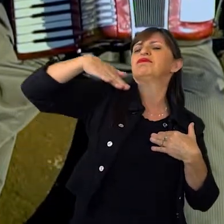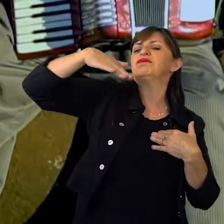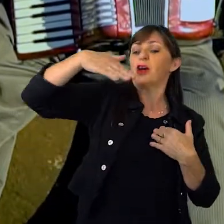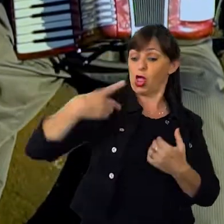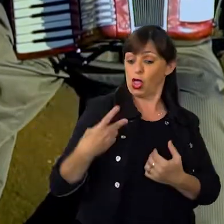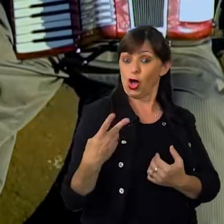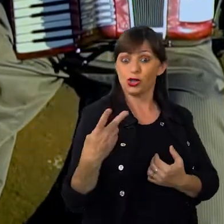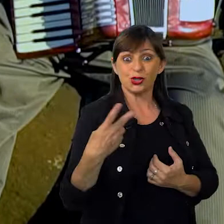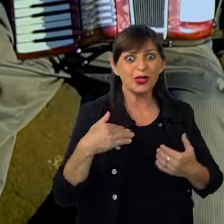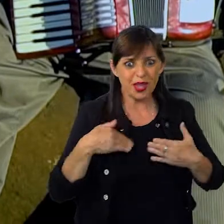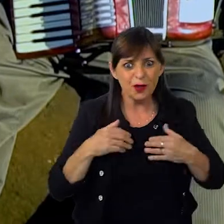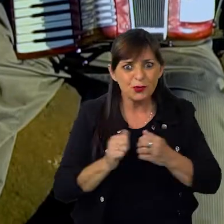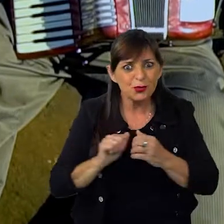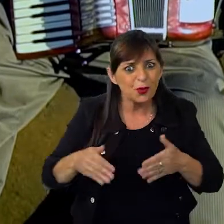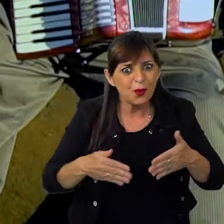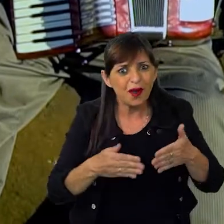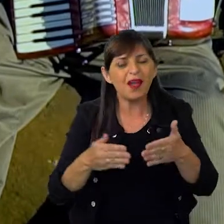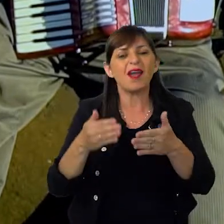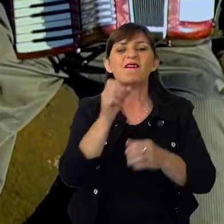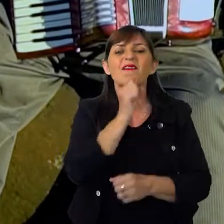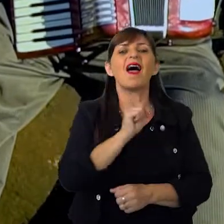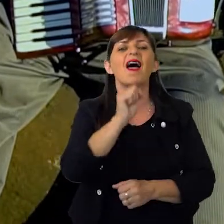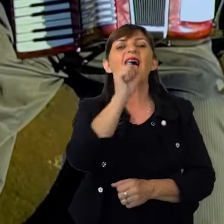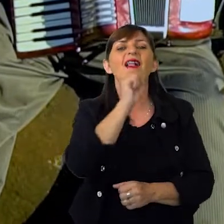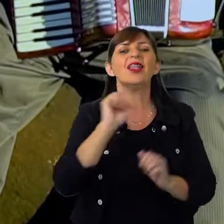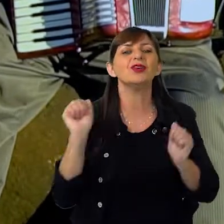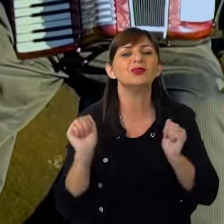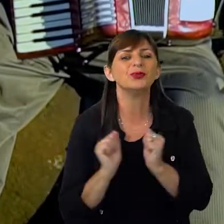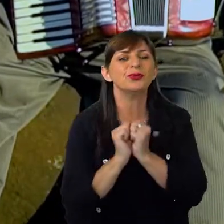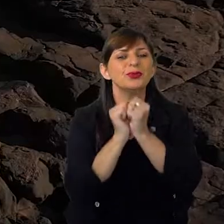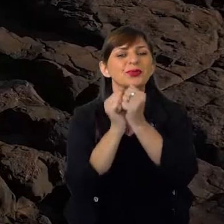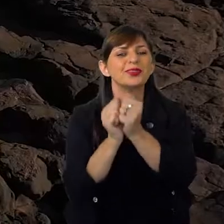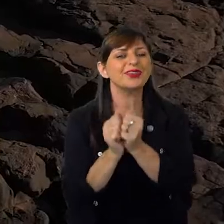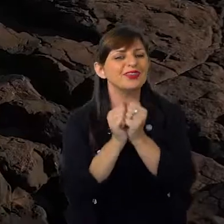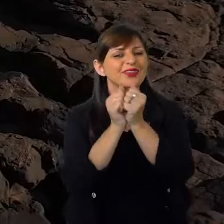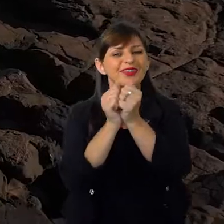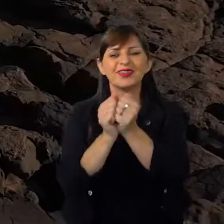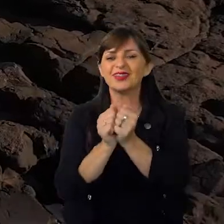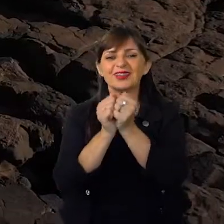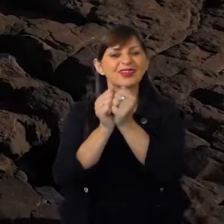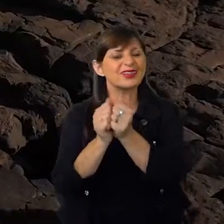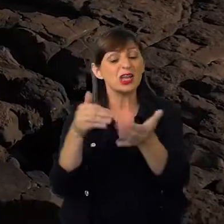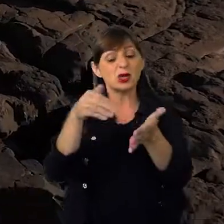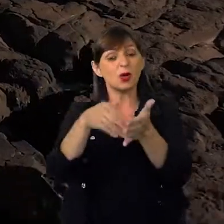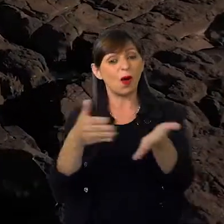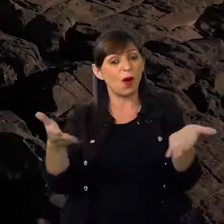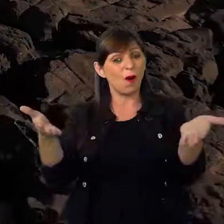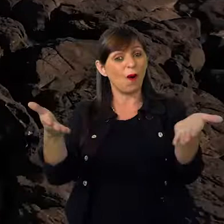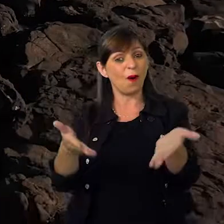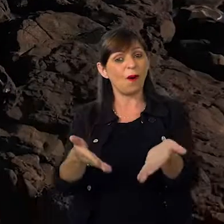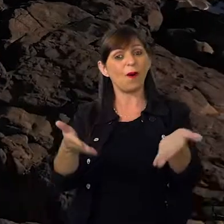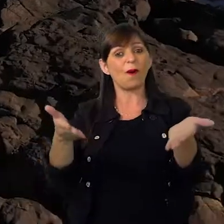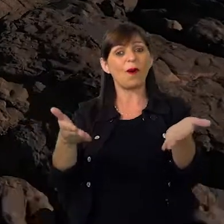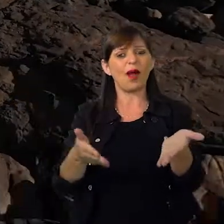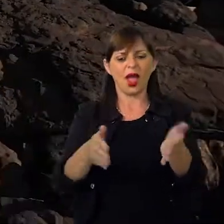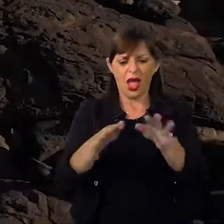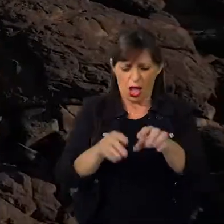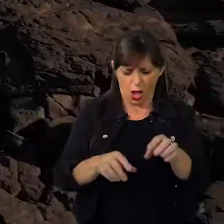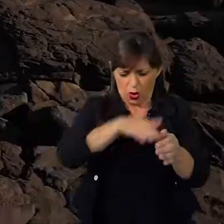temos e o rio rejuvenesce hoje em tua